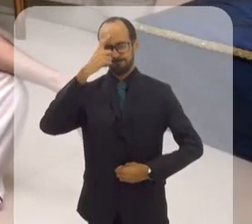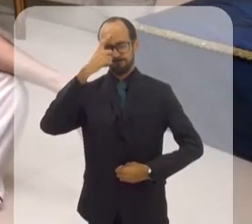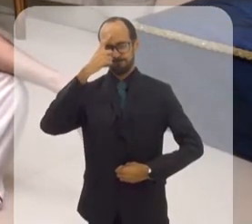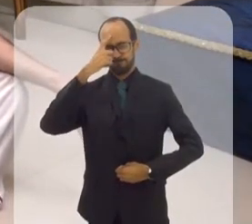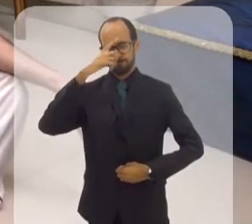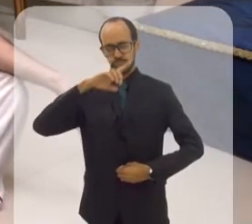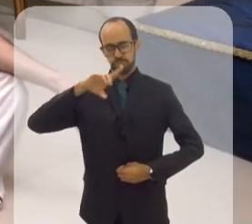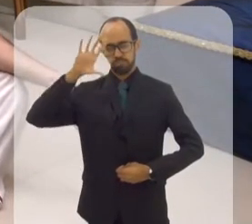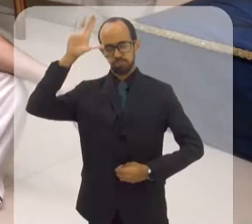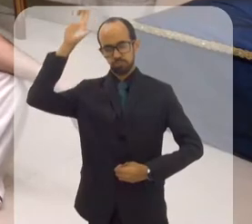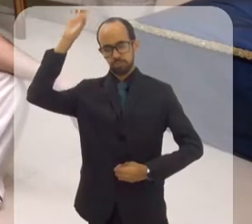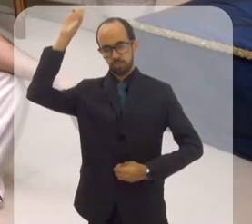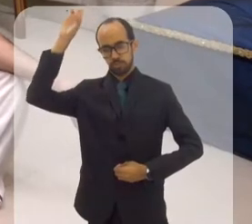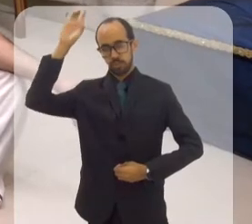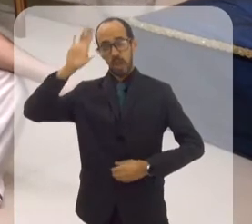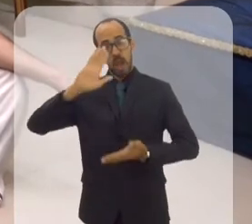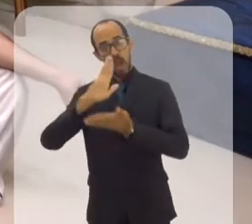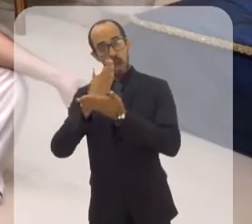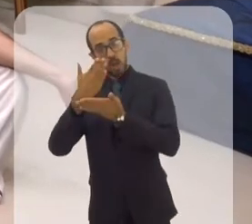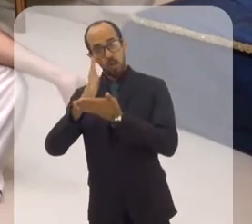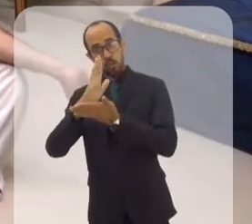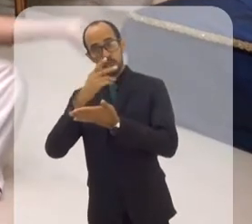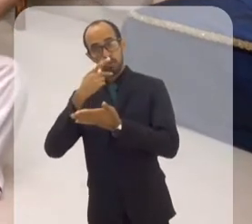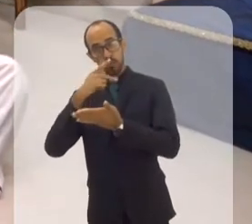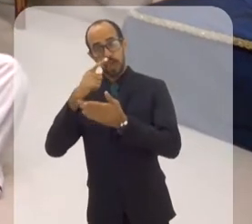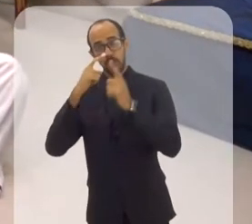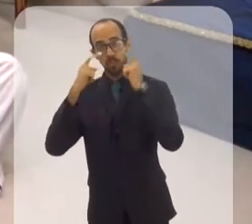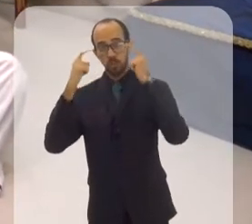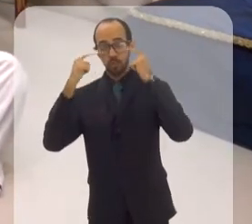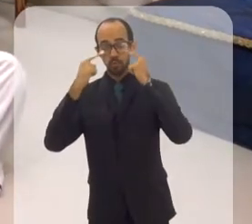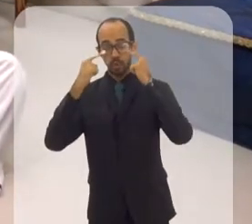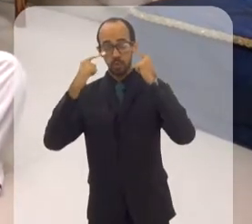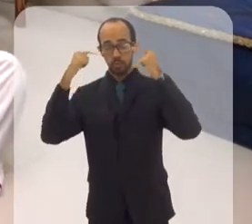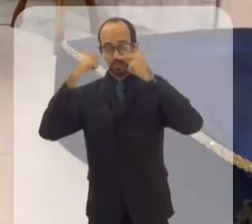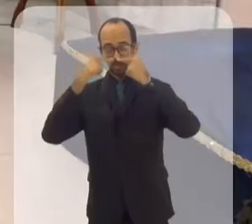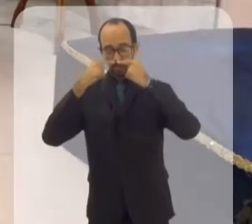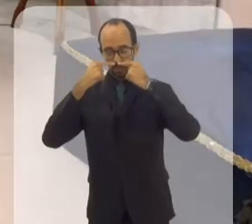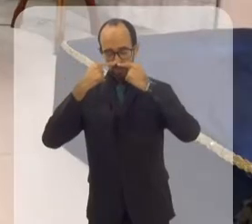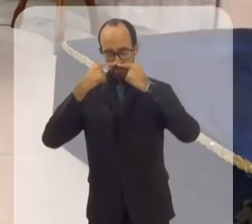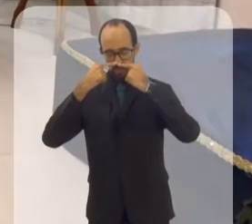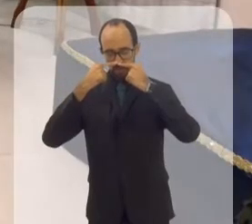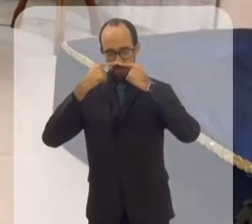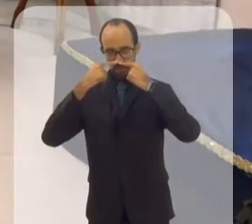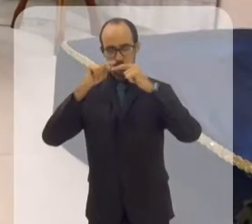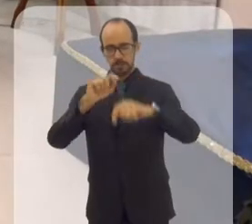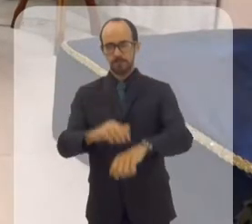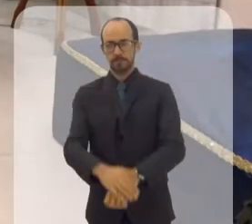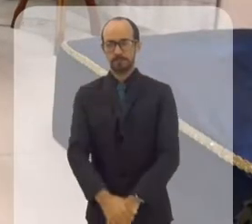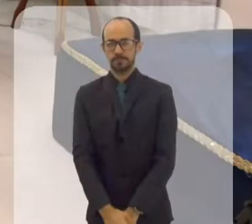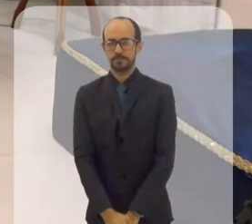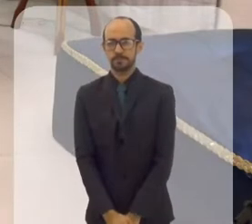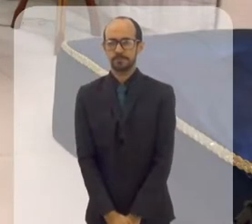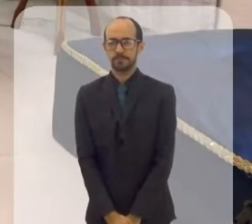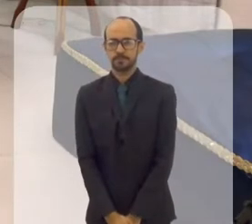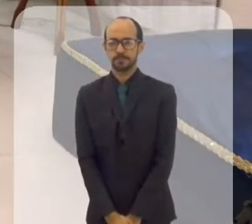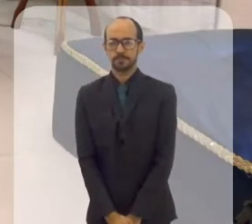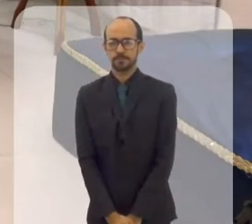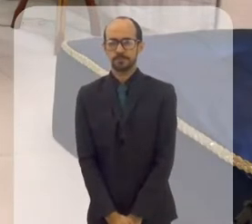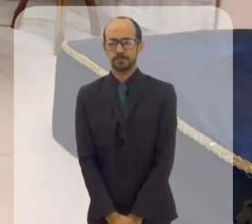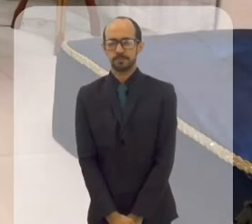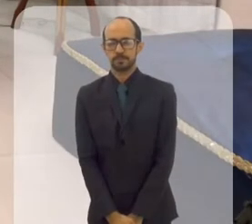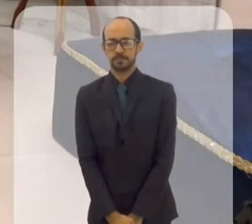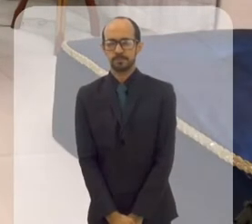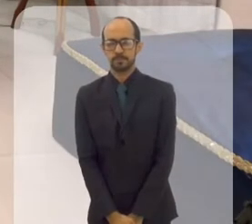Concentrei. Alguns mestres pedem para a gente concentrar os olhos na ponta do nariz. Tá?